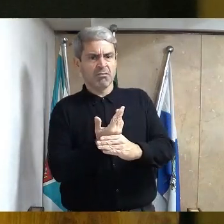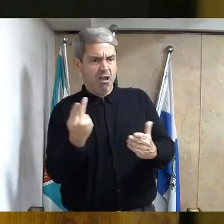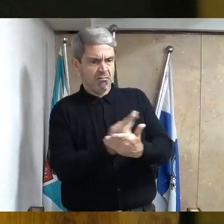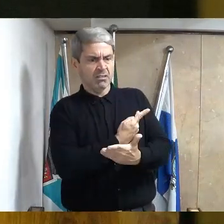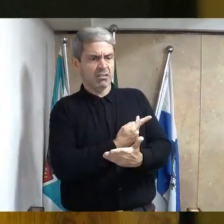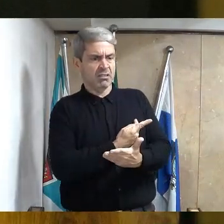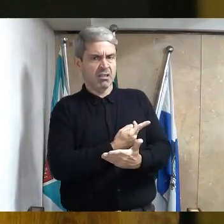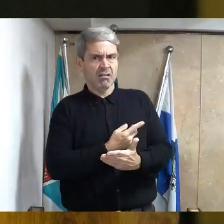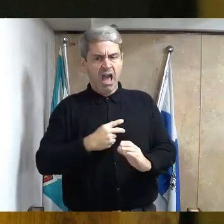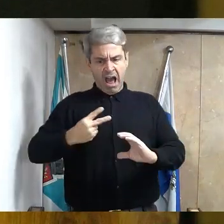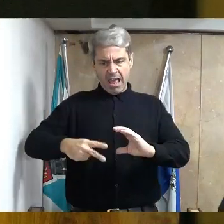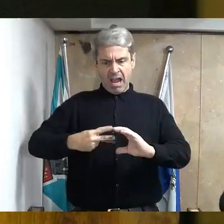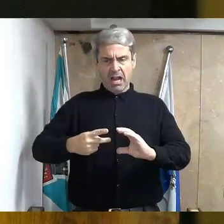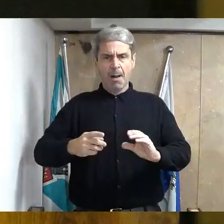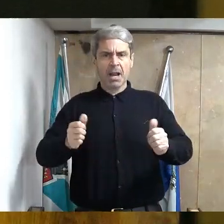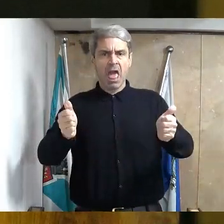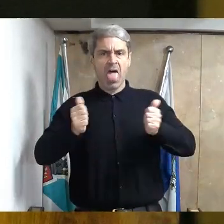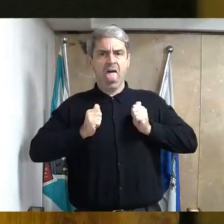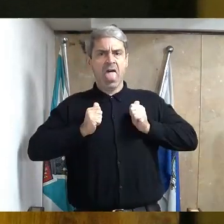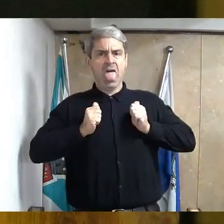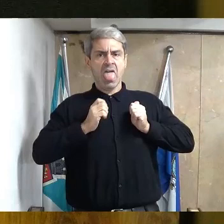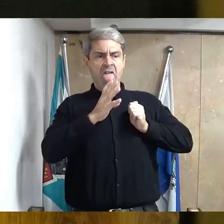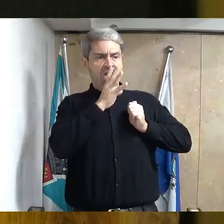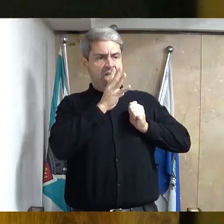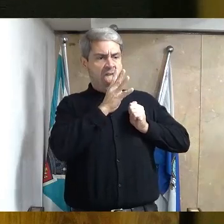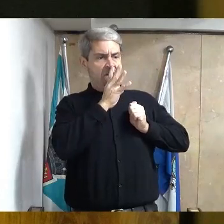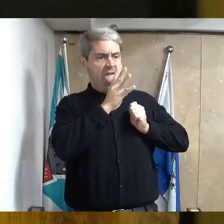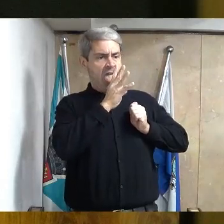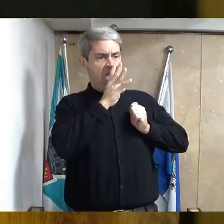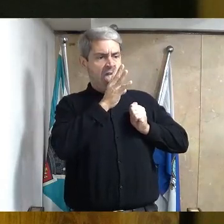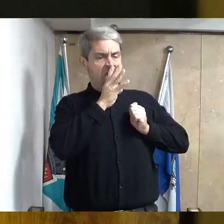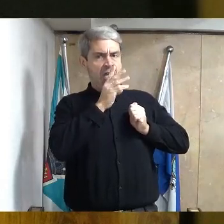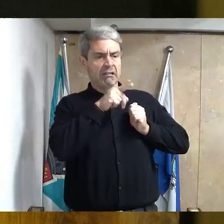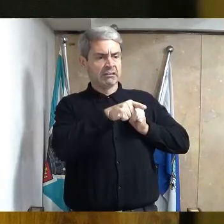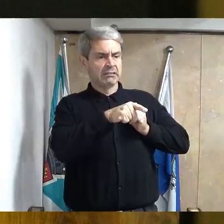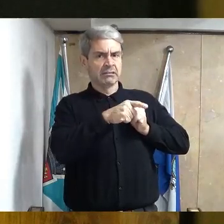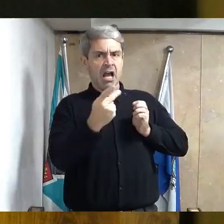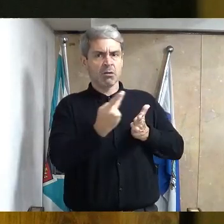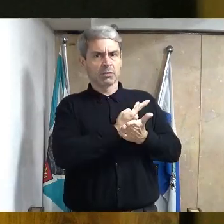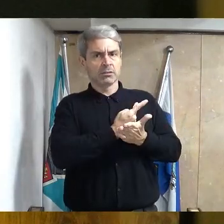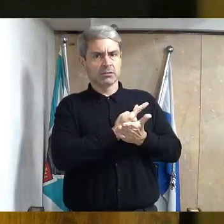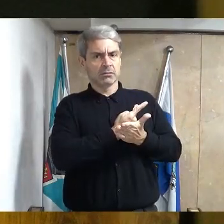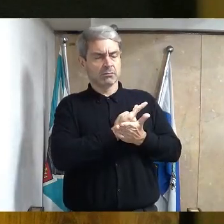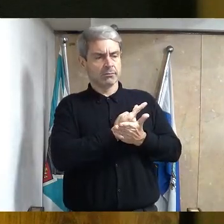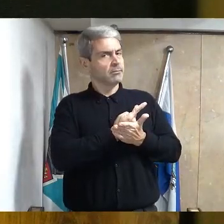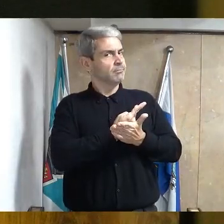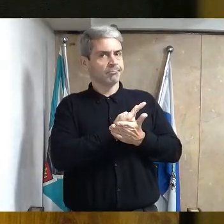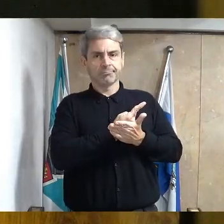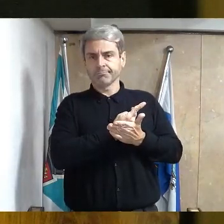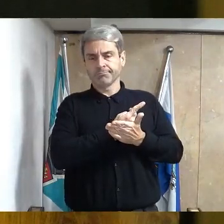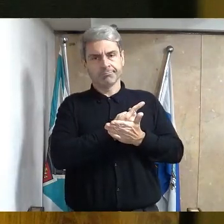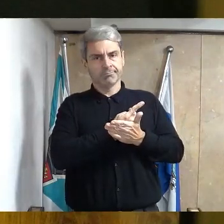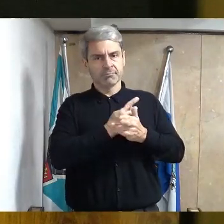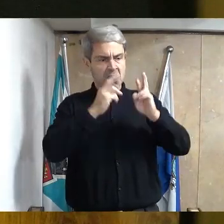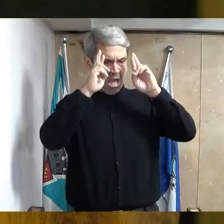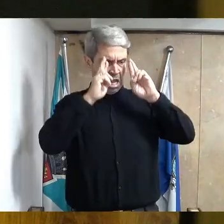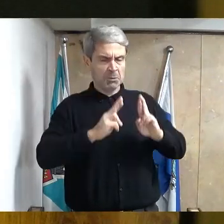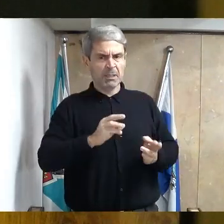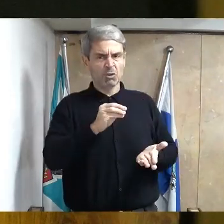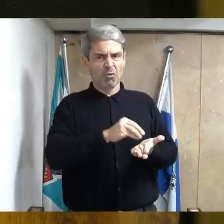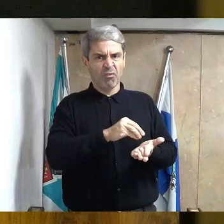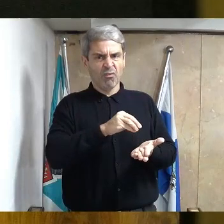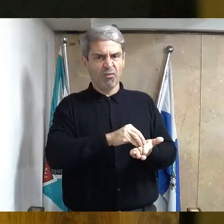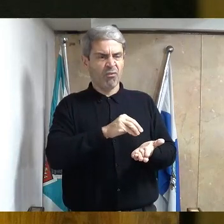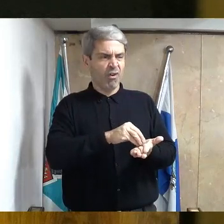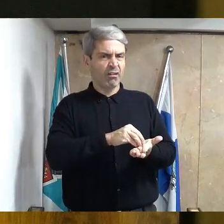Legislativa iria ficar assistindo esse espetáculo do desrespeito,